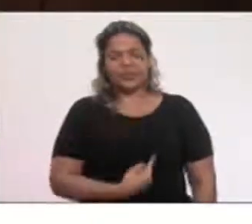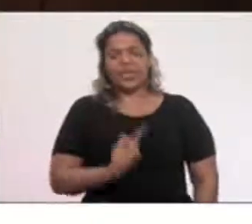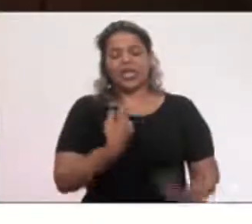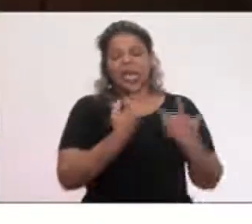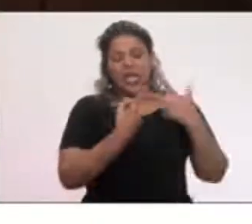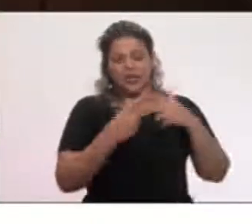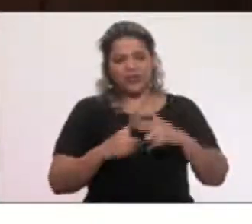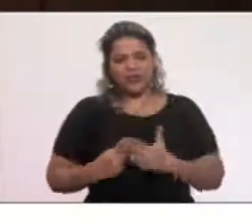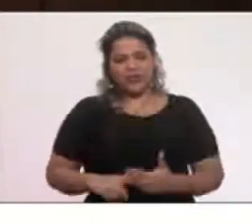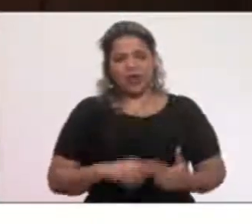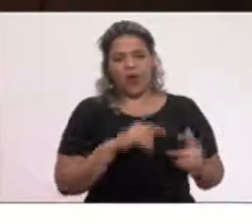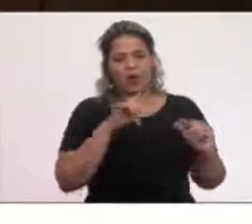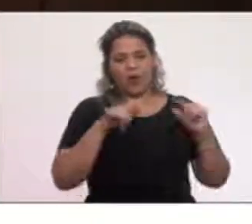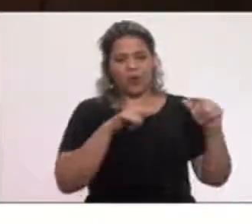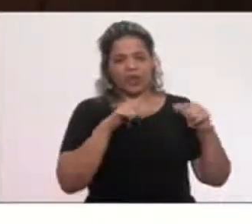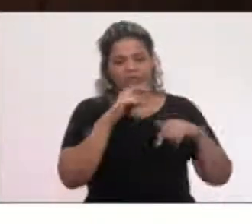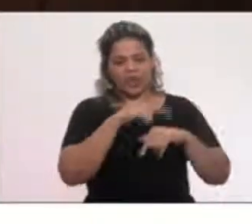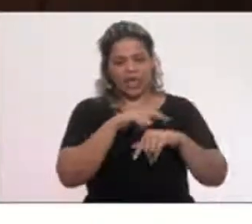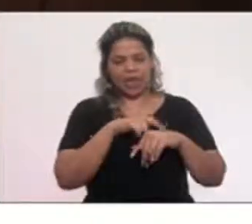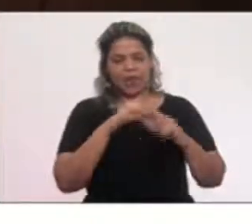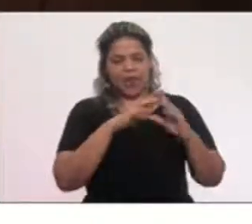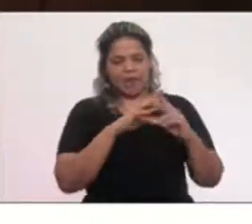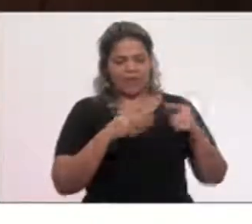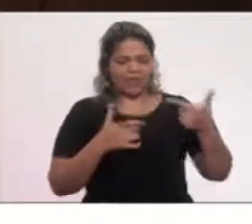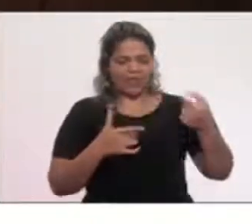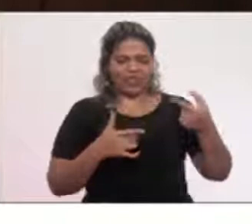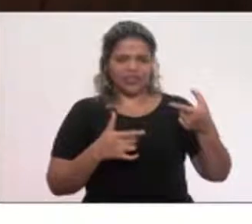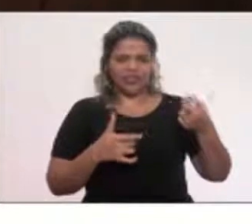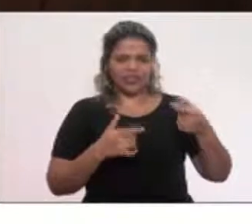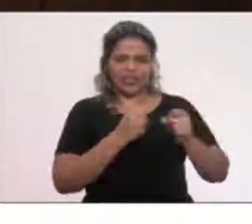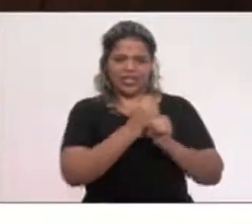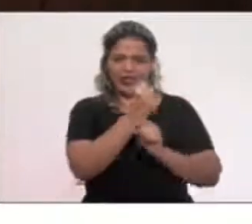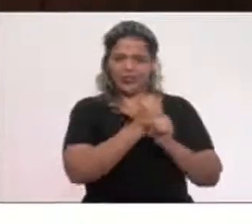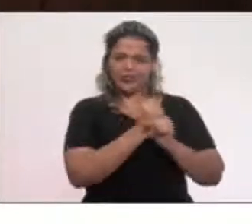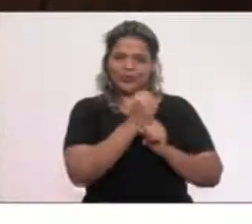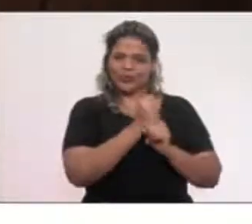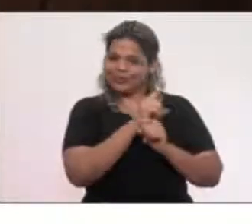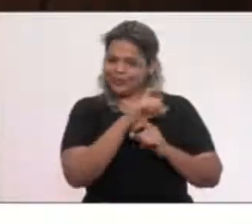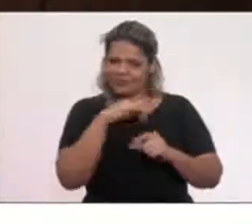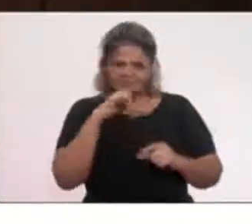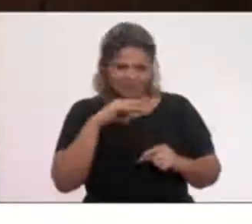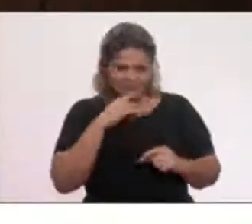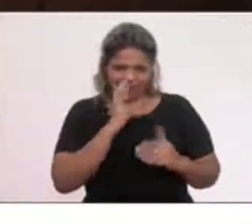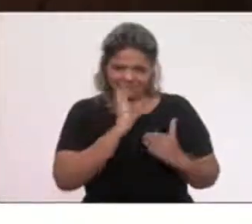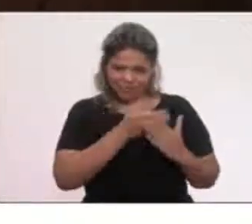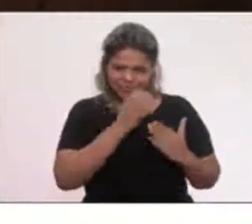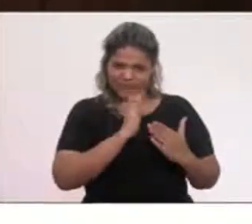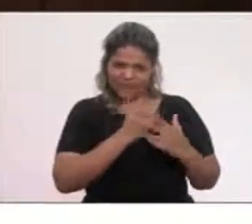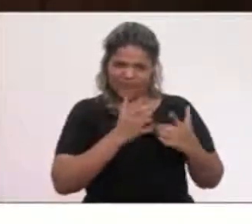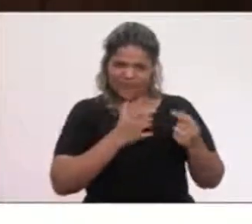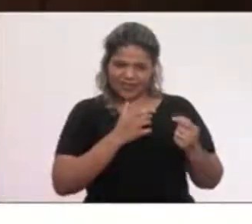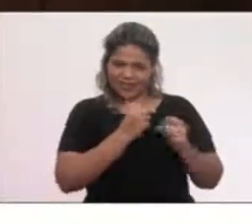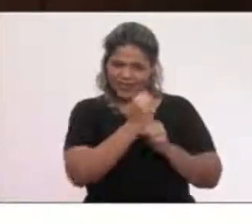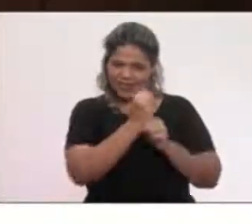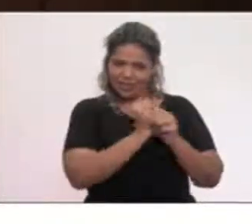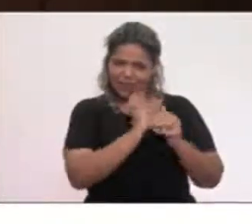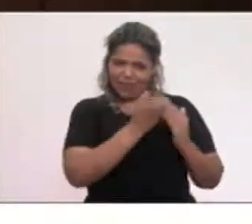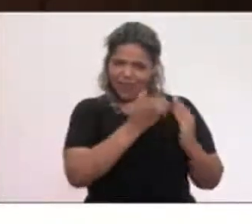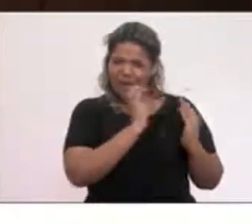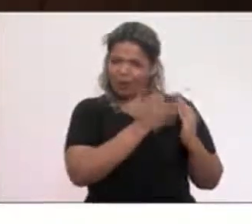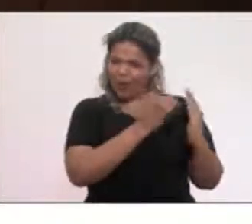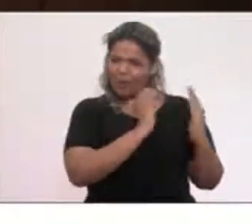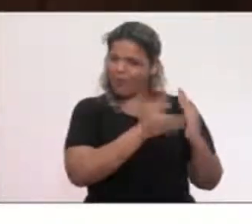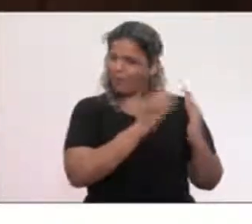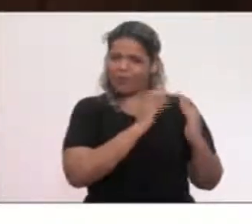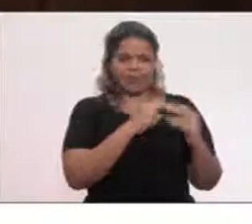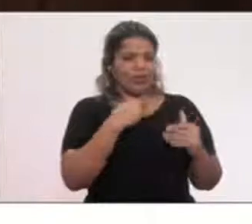reforma estabelece o tempo mínimo de contribuição de 20 anos. Quem não conseguir alcançar 20 anos de contribuição